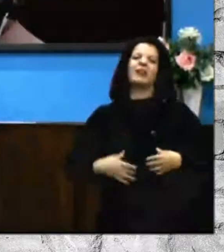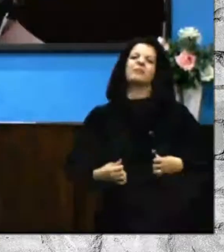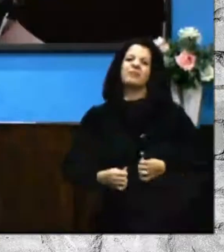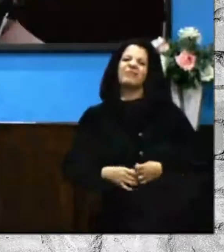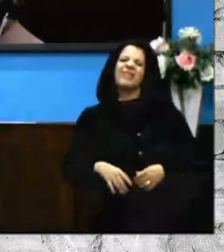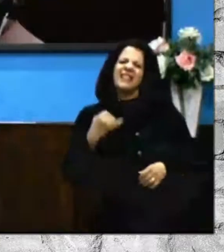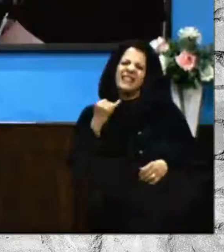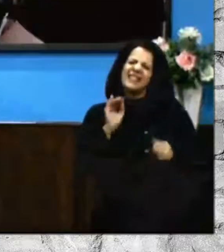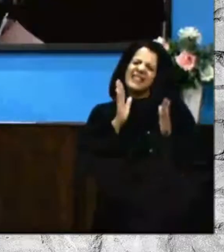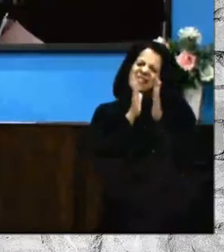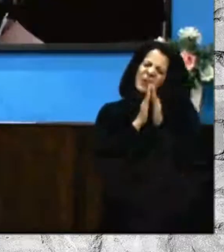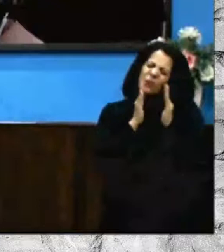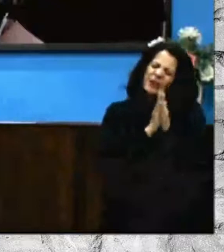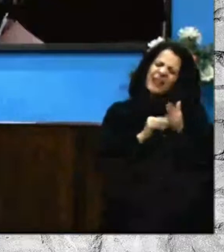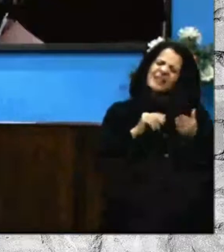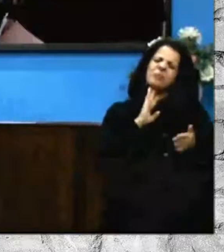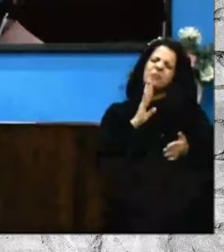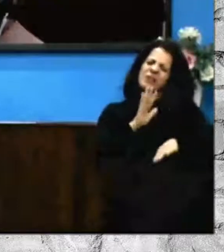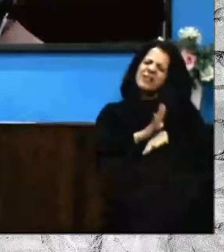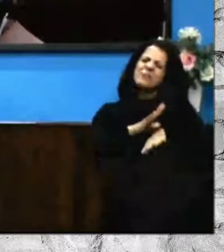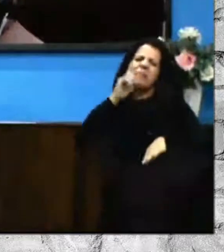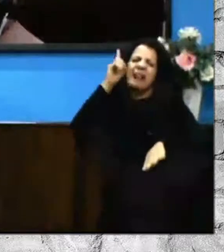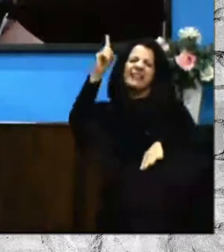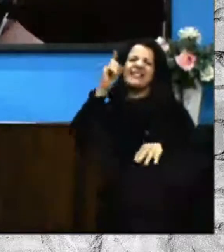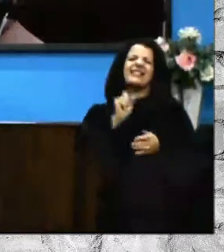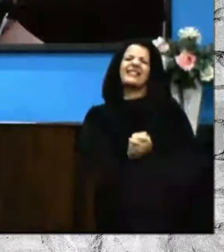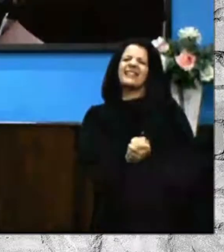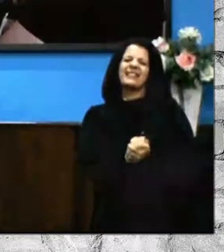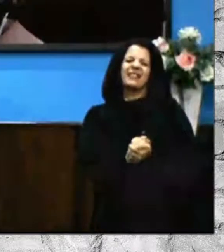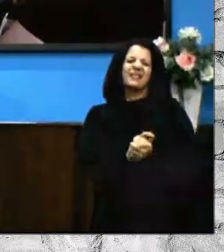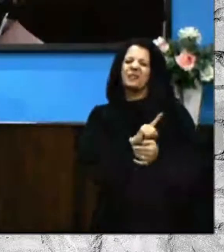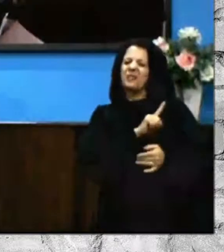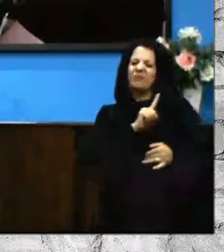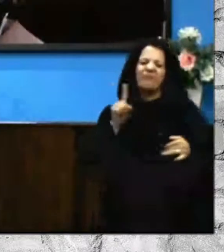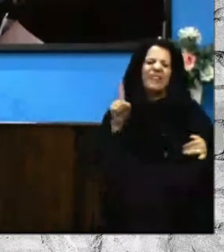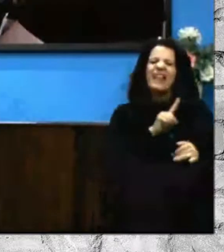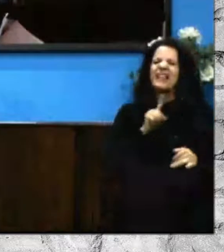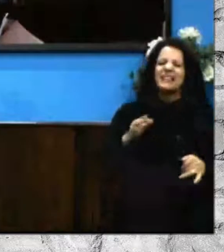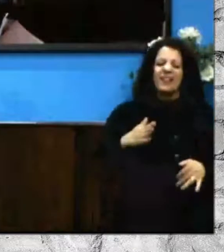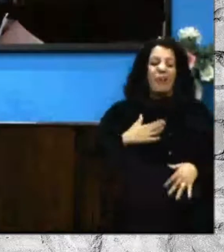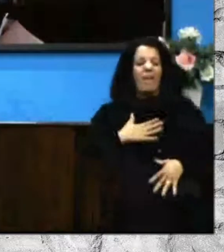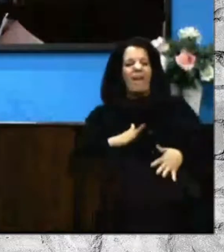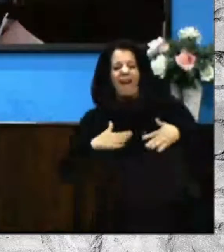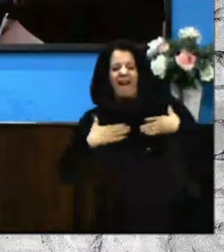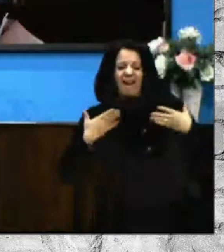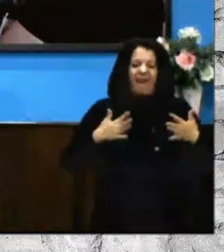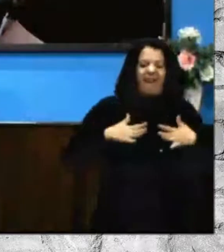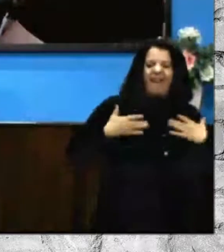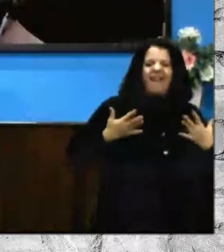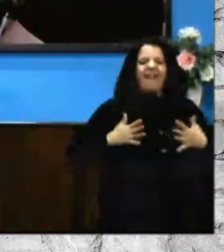se conhecêssemos mais de Deus, mais do que Deus disse sobre o que Ele fez em nós, não nos entregaríamos às